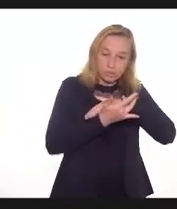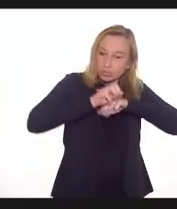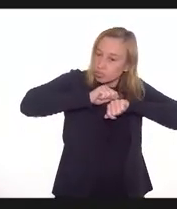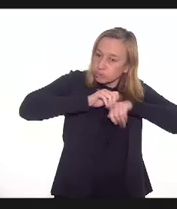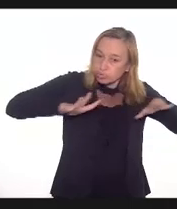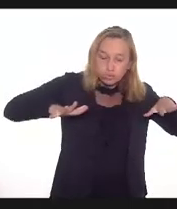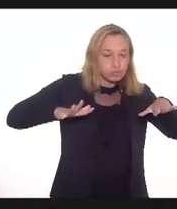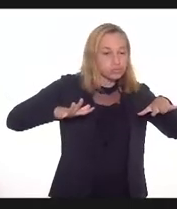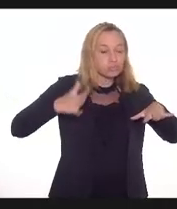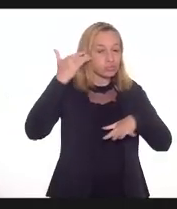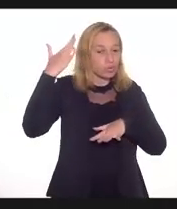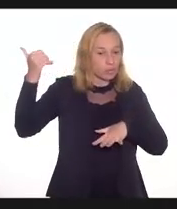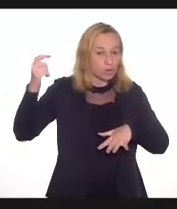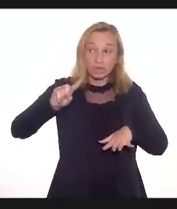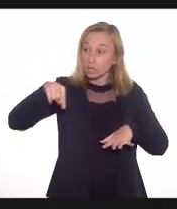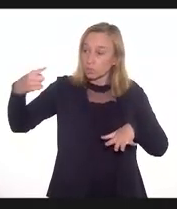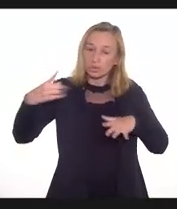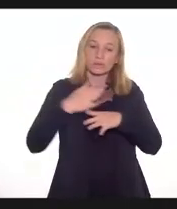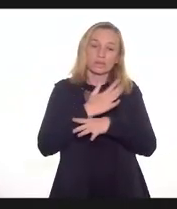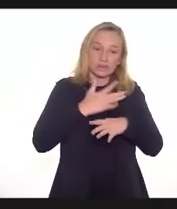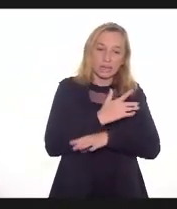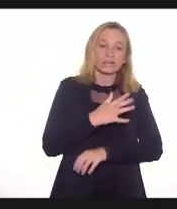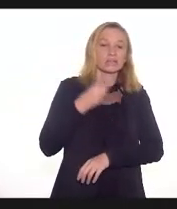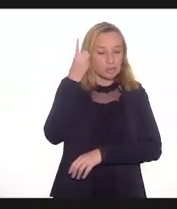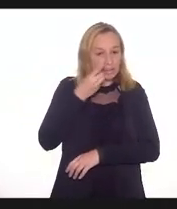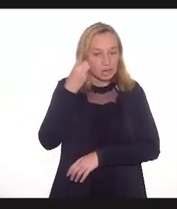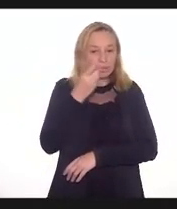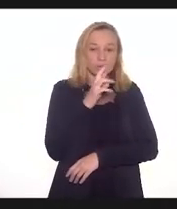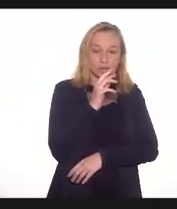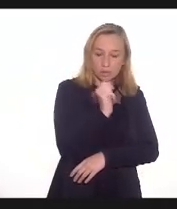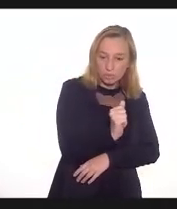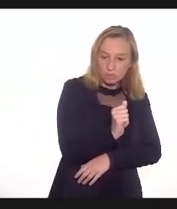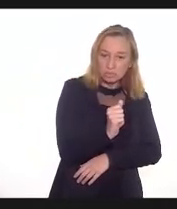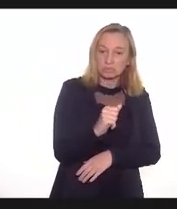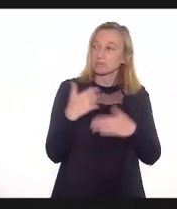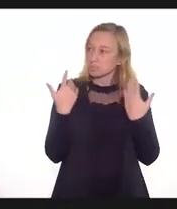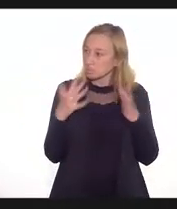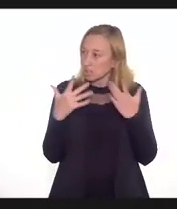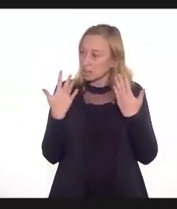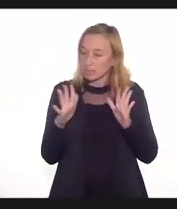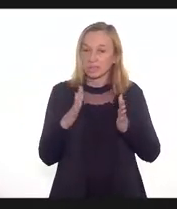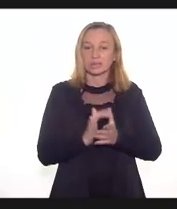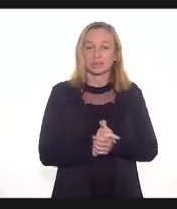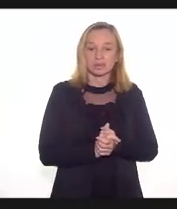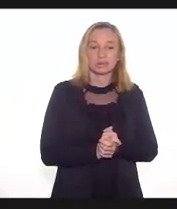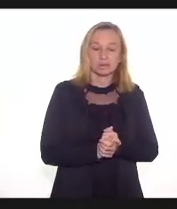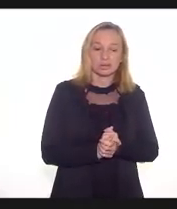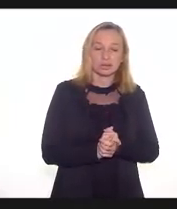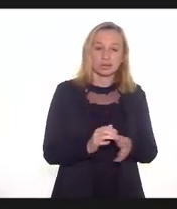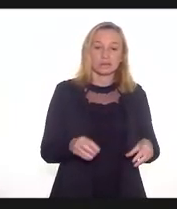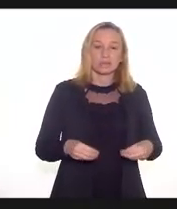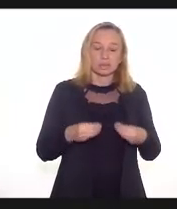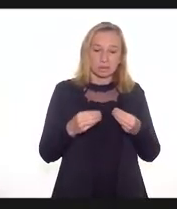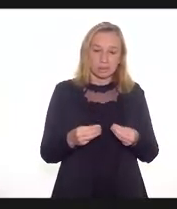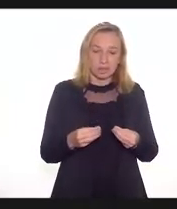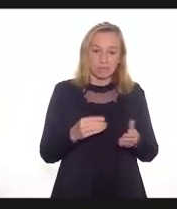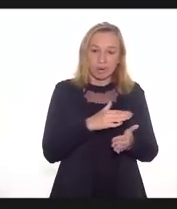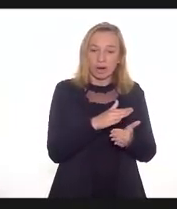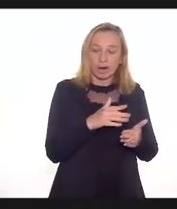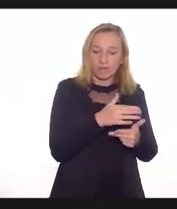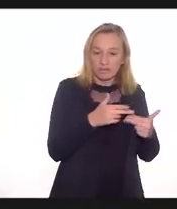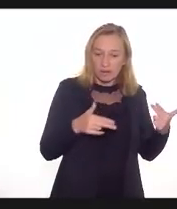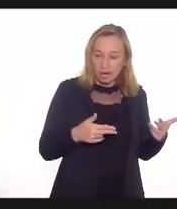ímpar. Até em outras cidades, deputado Rodrigo Amorim, Vossa Excelência autor do projeto e cedeu com gentileza a muitos, inclusive